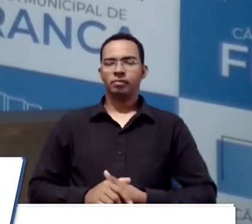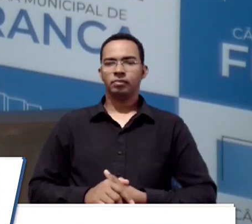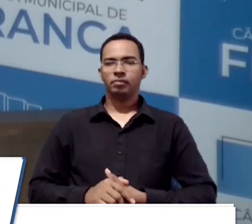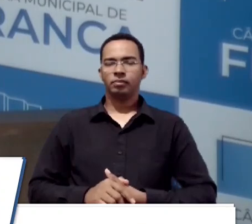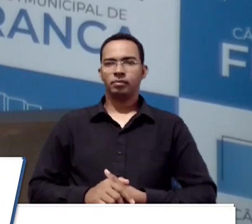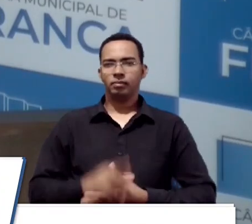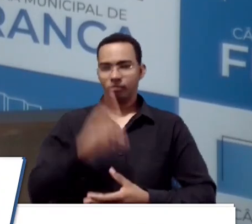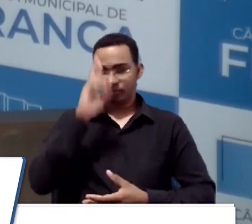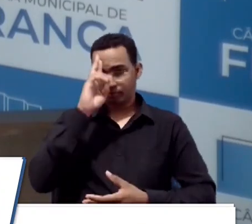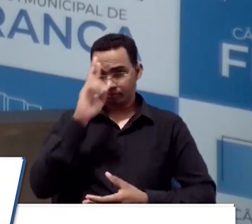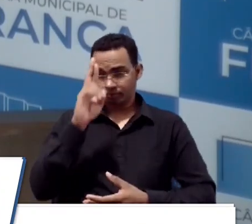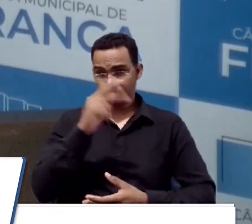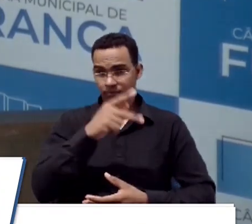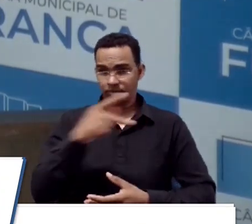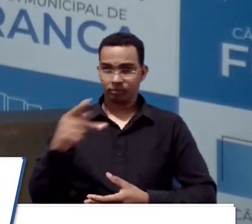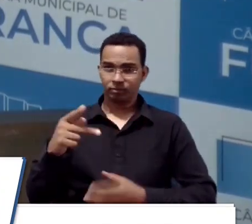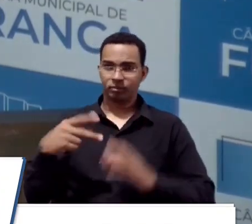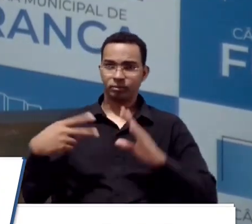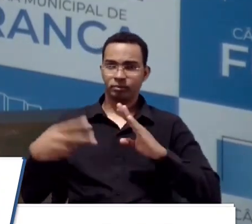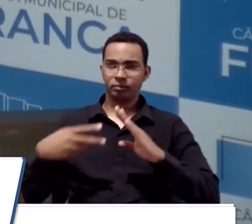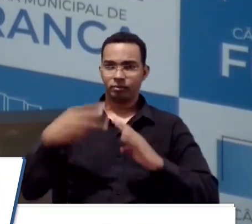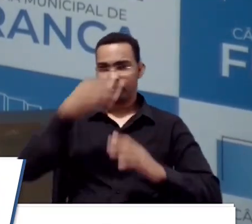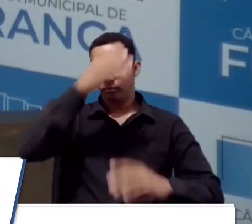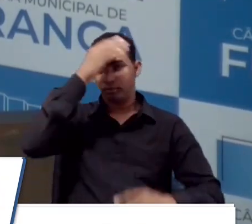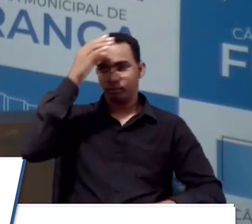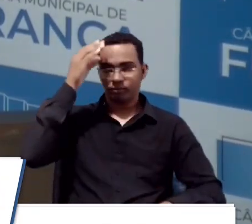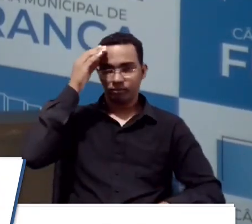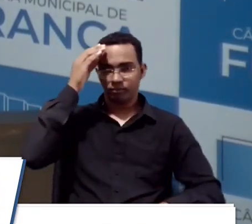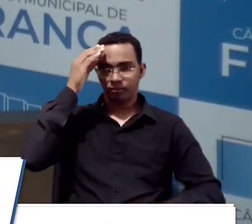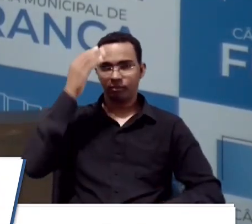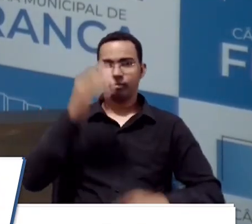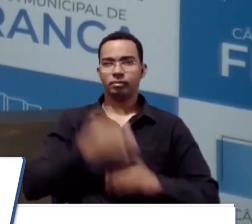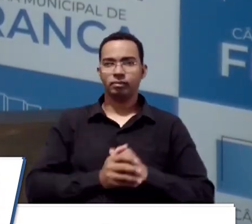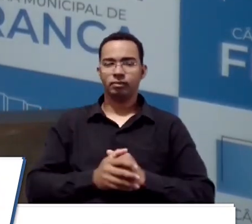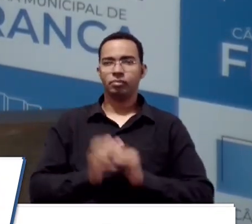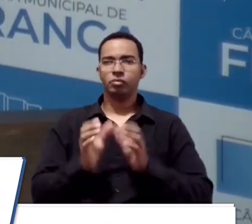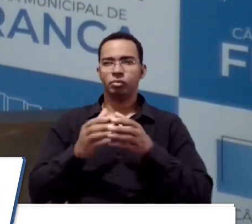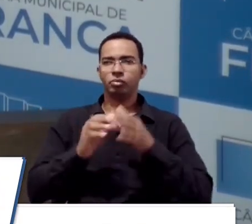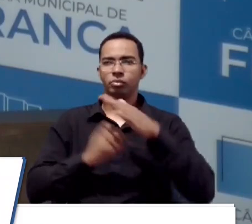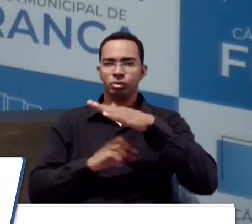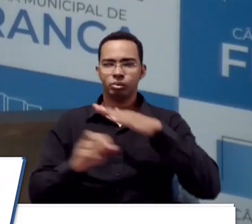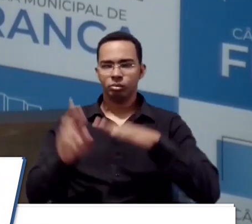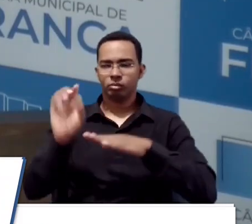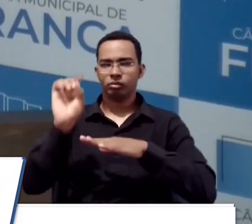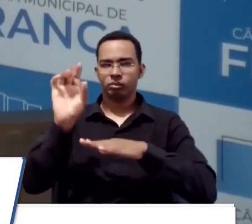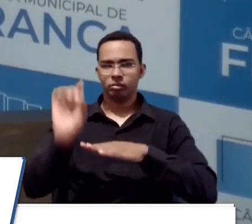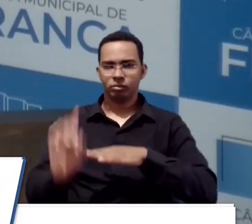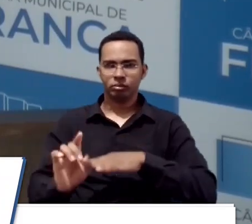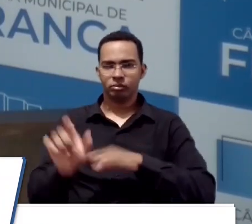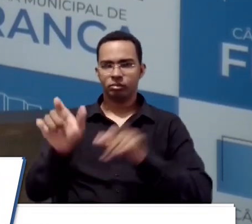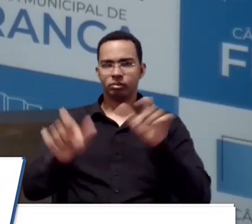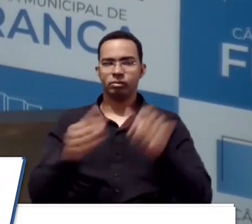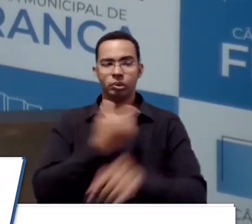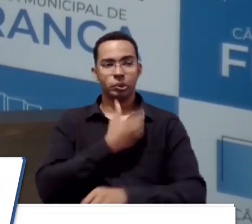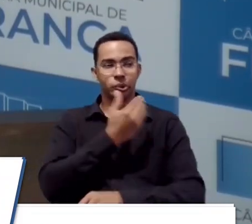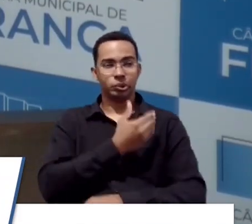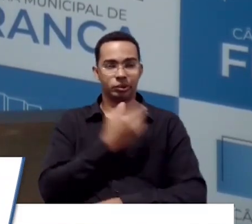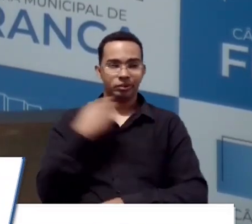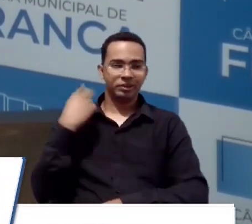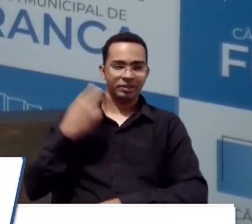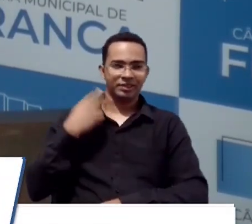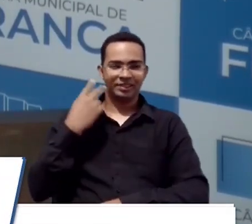Senhor presidente desta Câmara, vereador Carlinho Petrópolis da Farmácia, toda a mesa diretora, nobres pares, senhores